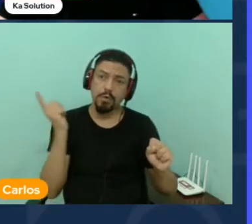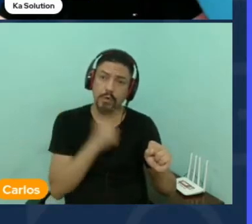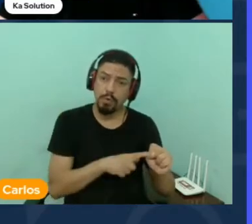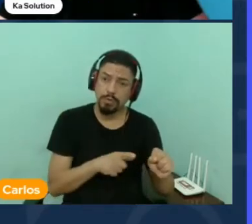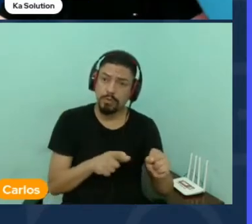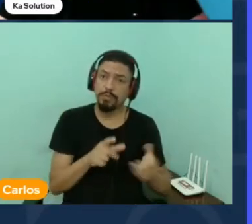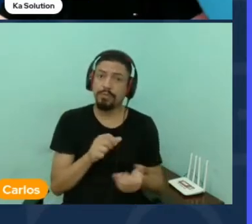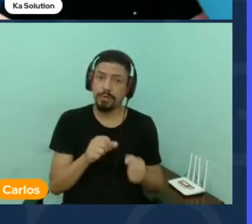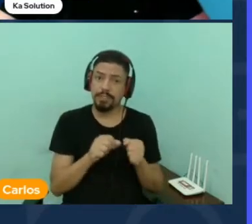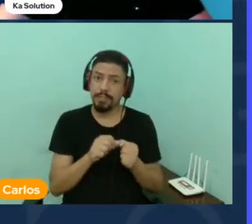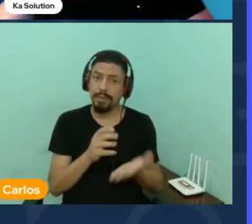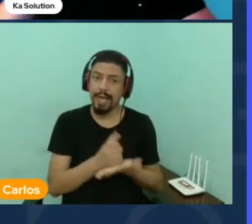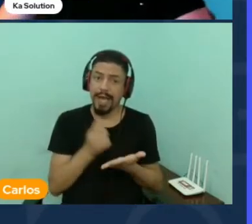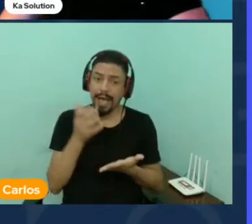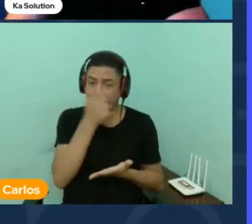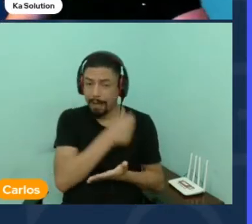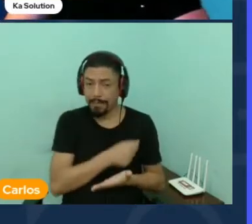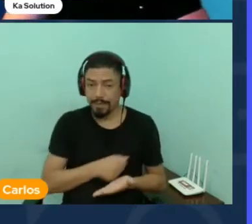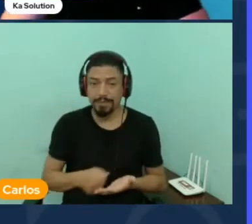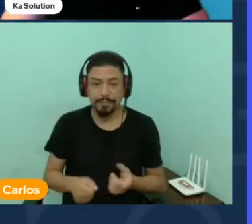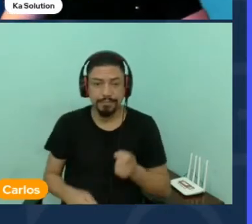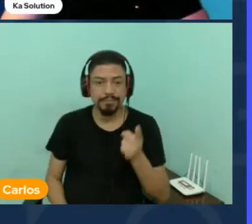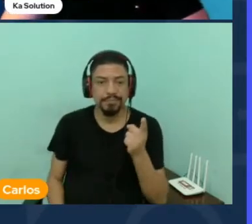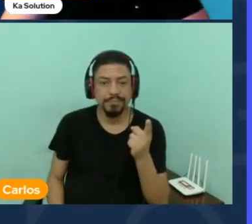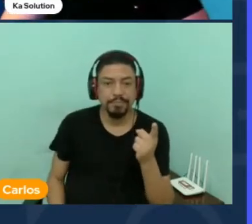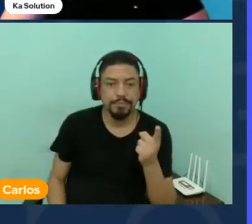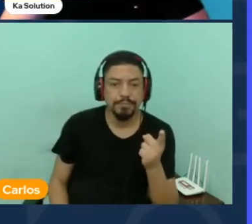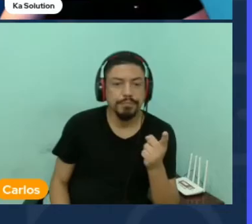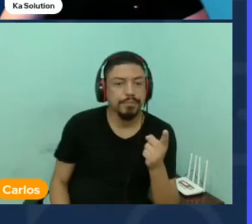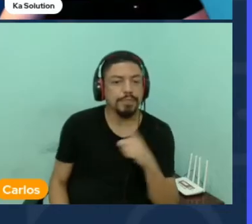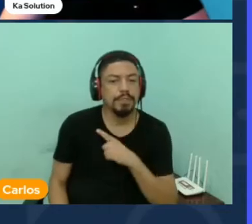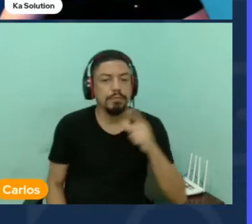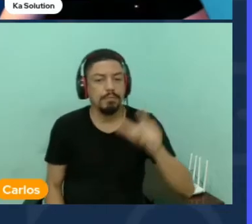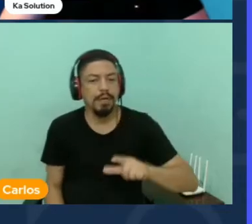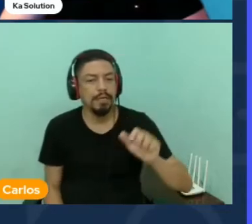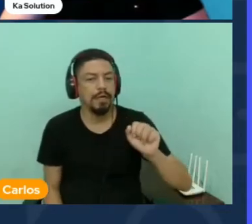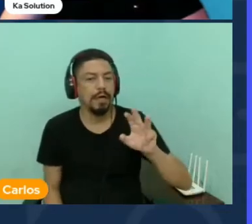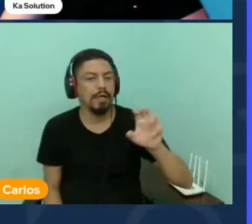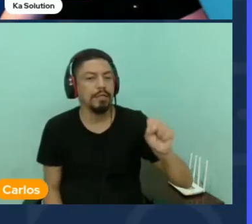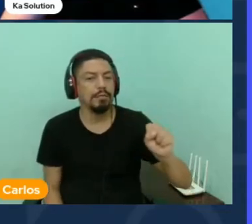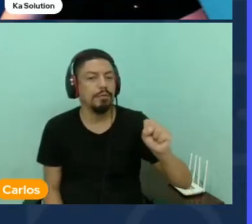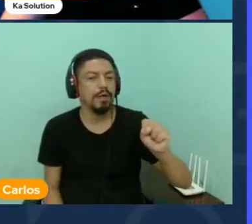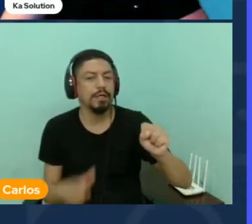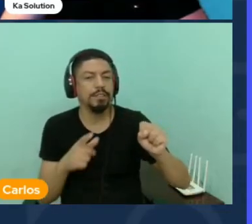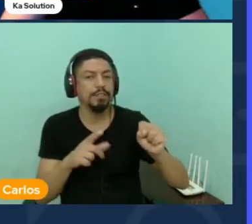devo fazer backup dessa informação. E a gente tem o AWS Backup para isso.